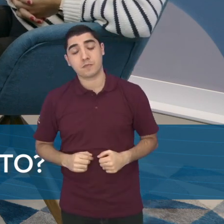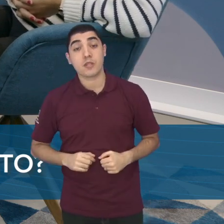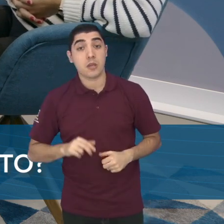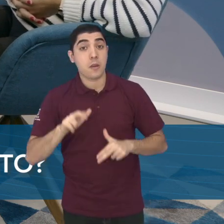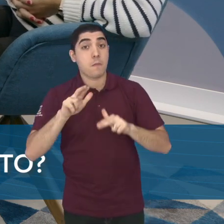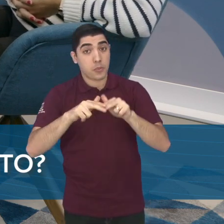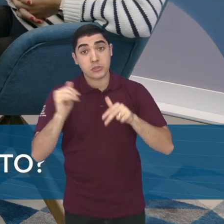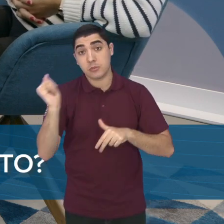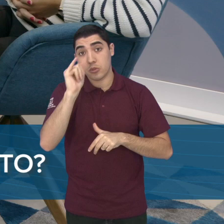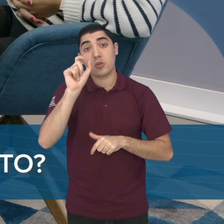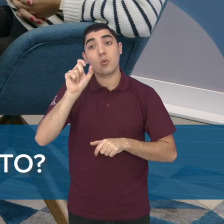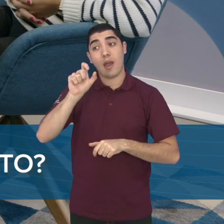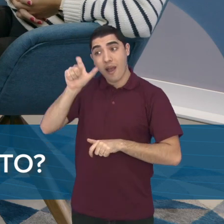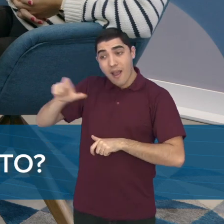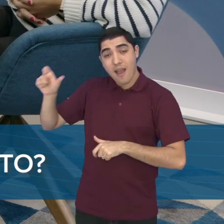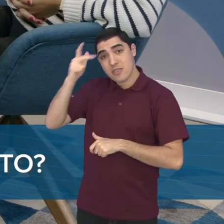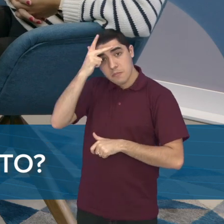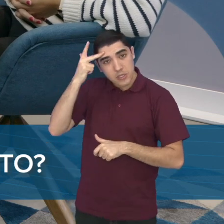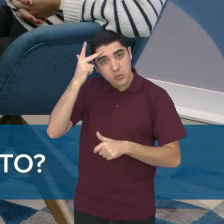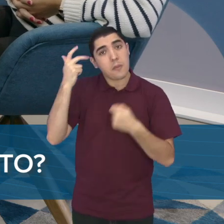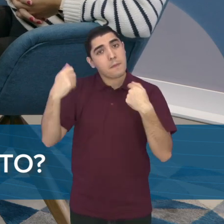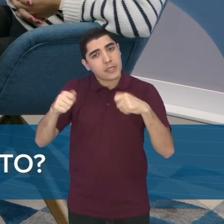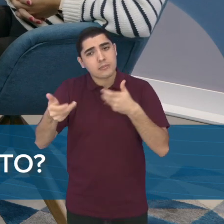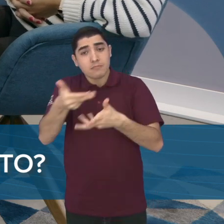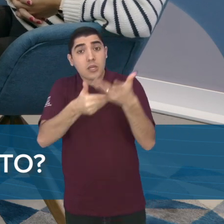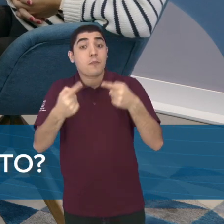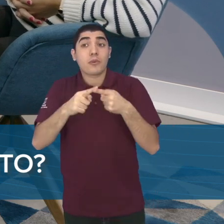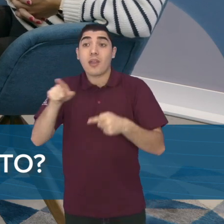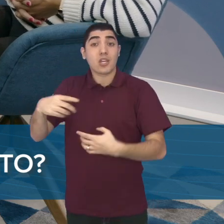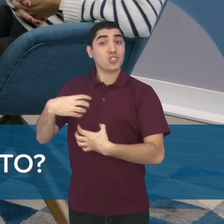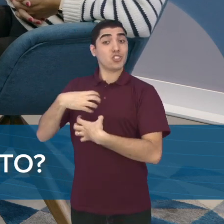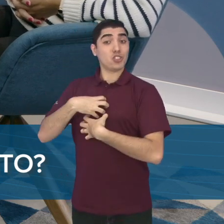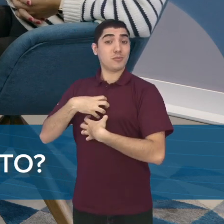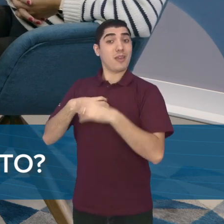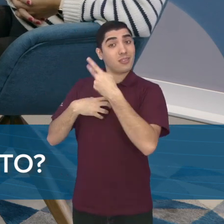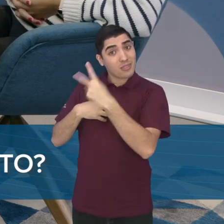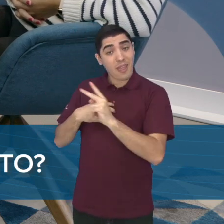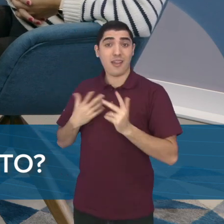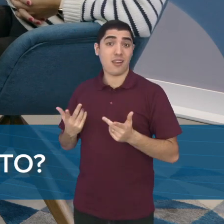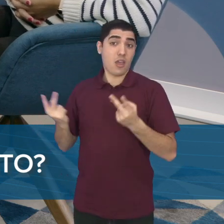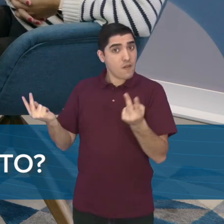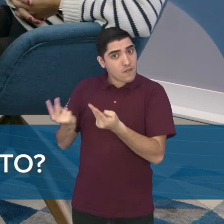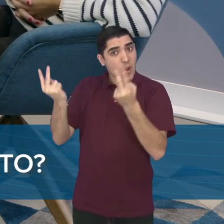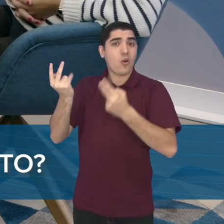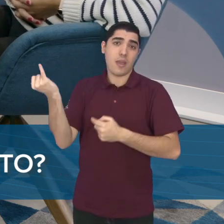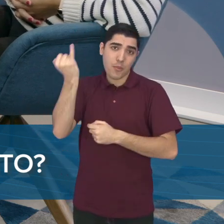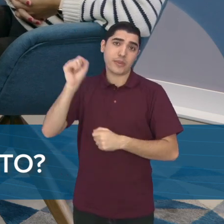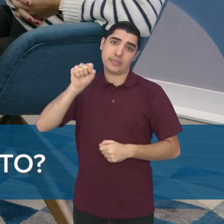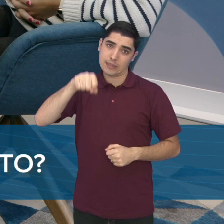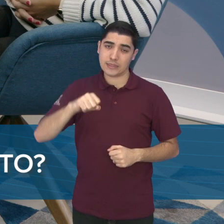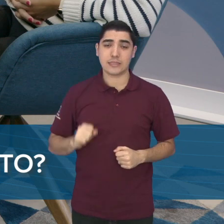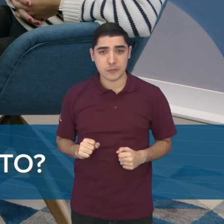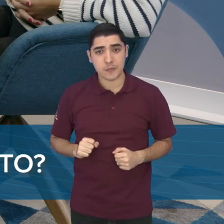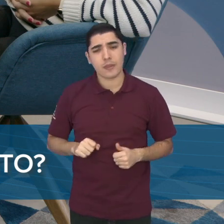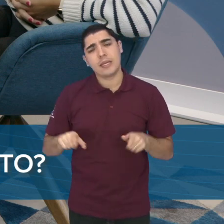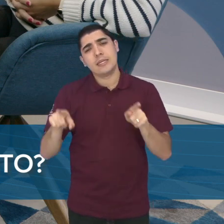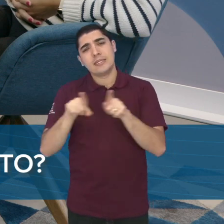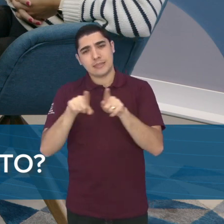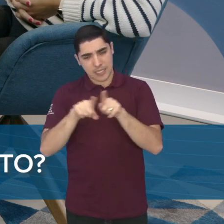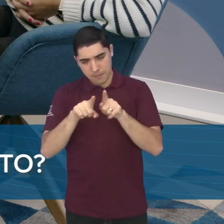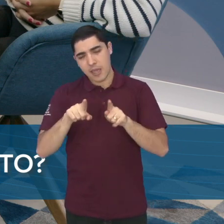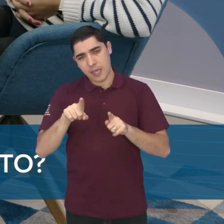terem seus sentimentos validados nesse sentido, né, serem ouvidos de fato. E aí a gente vê também,